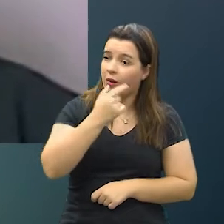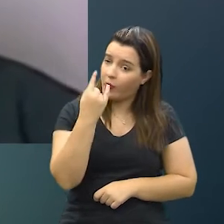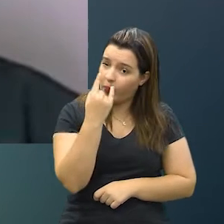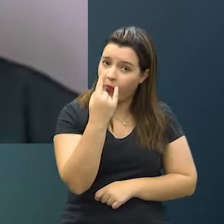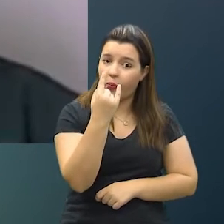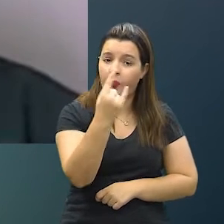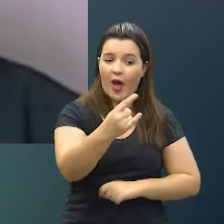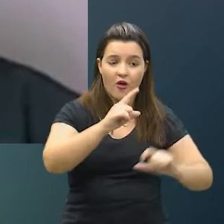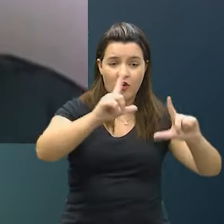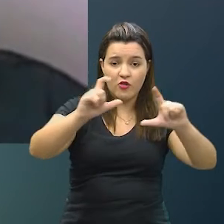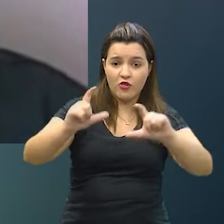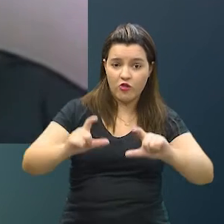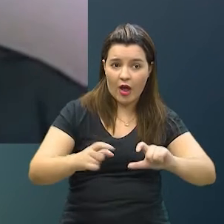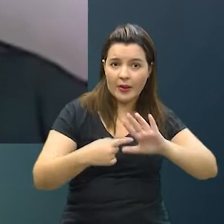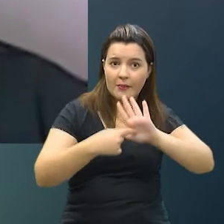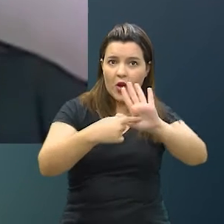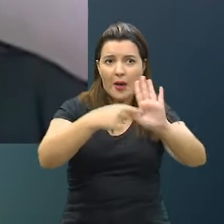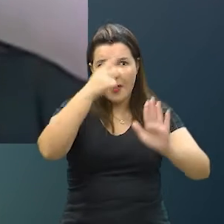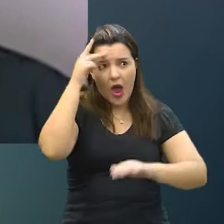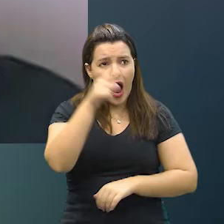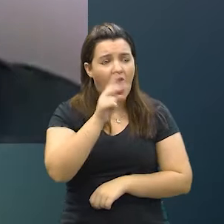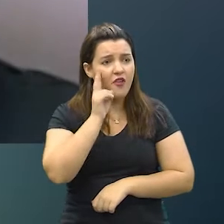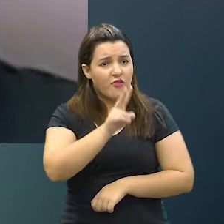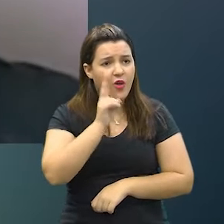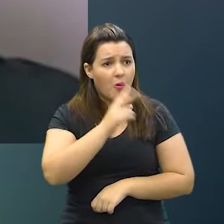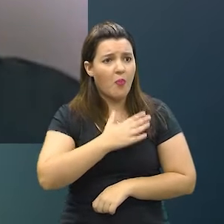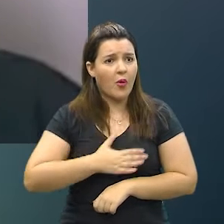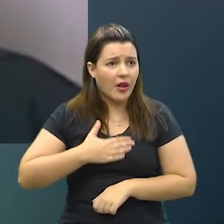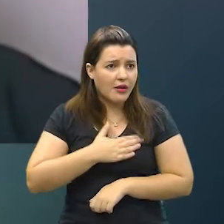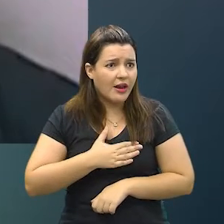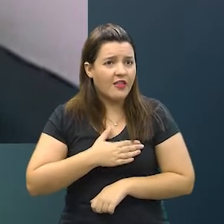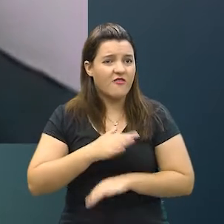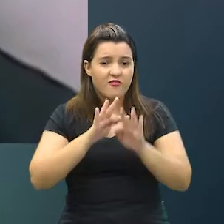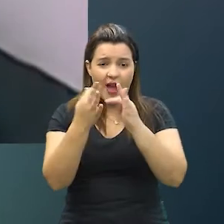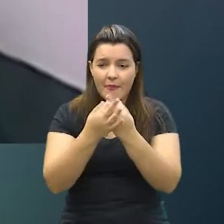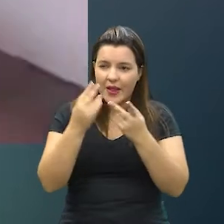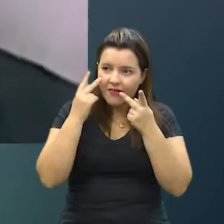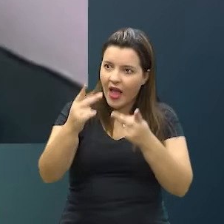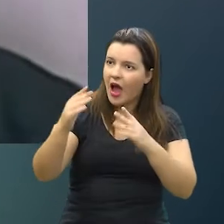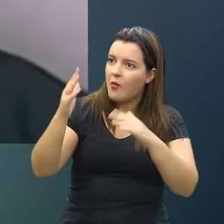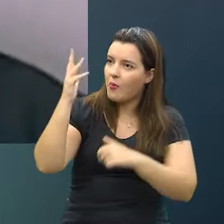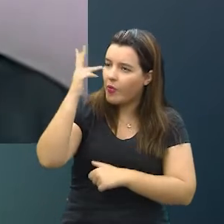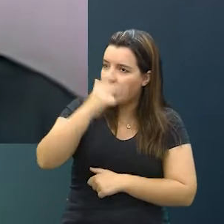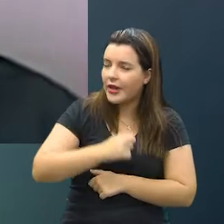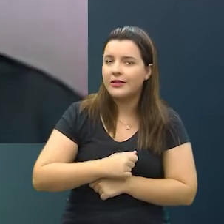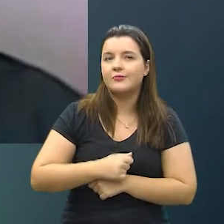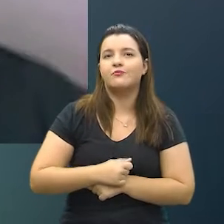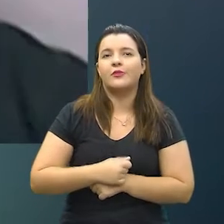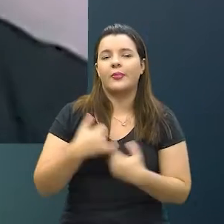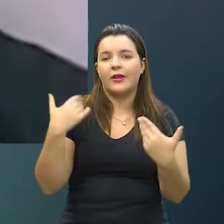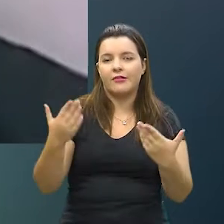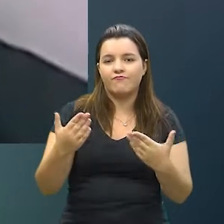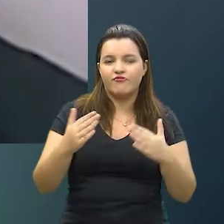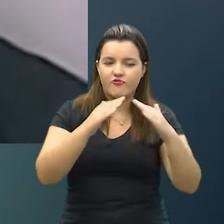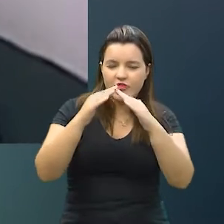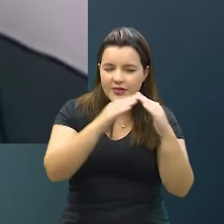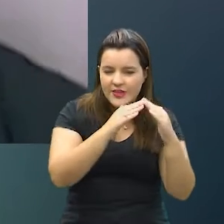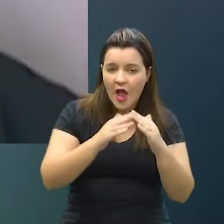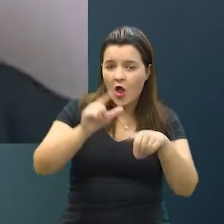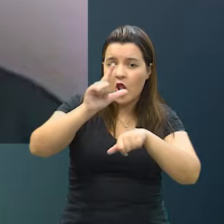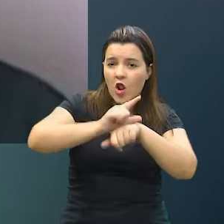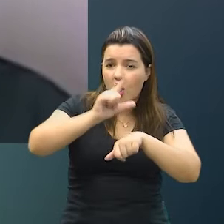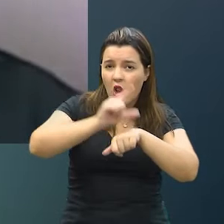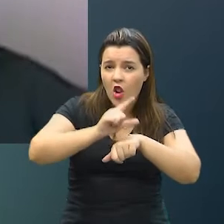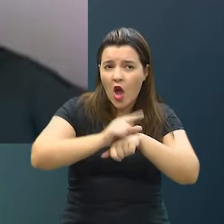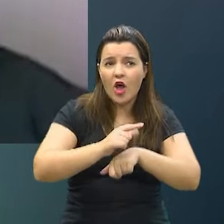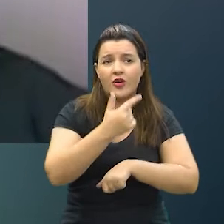bem bonito, acaba atraindo interesse de outras pessoas, de um vizinho, de um familiar, de uma loja nova, de uma loja concorrente,